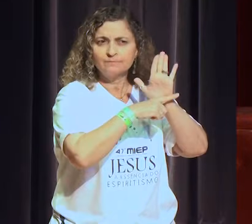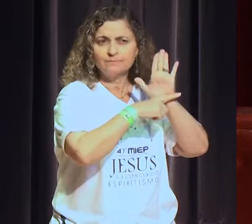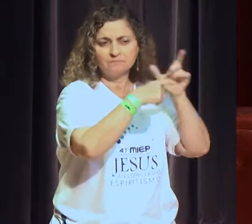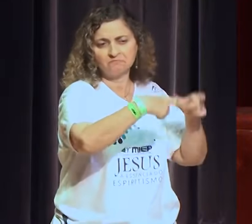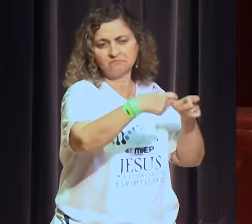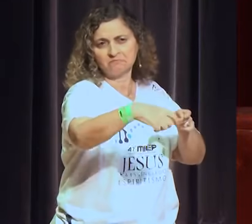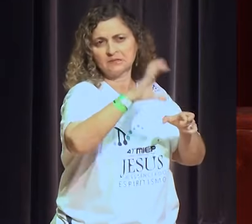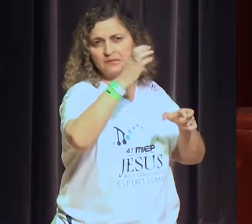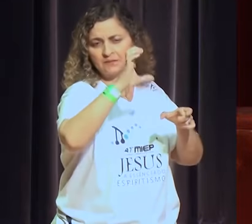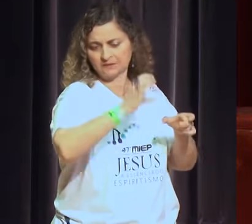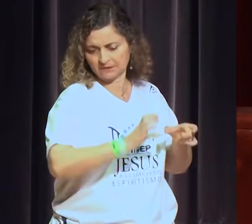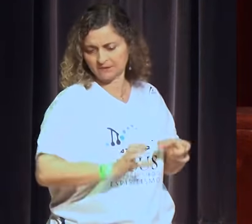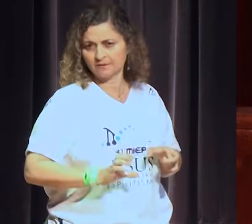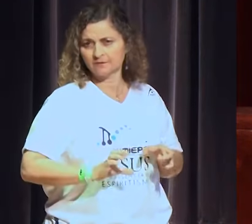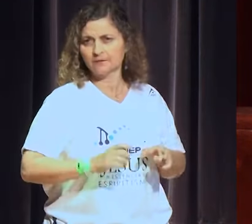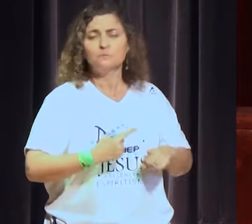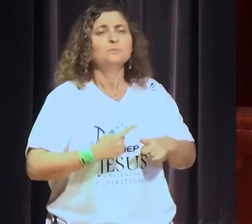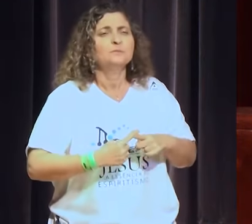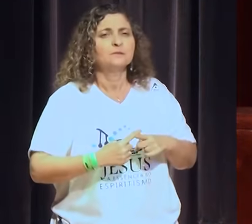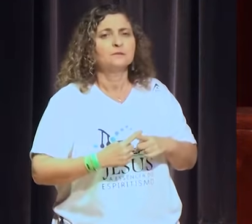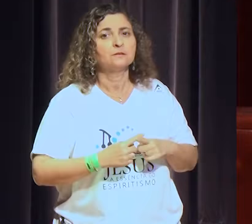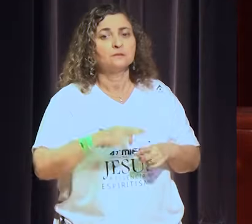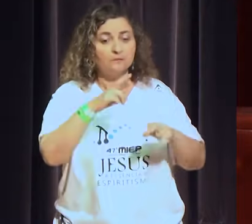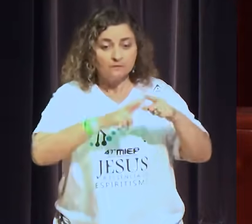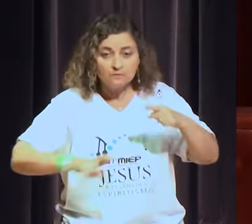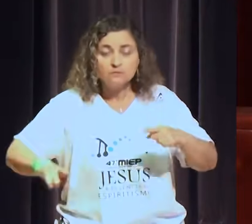religioso é a mesma coisa.